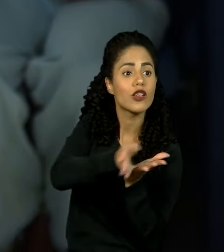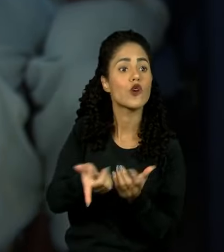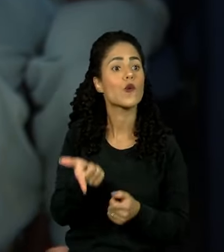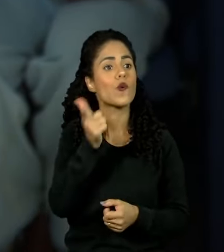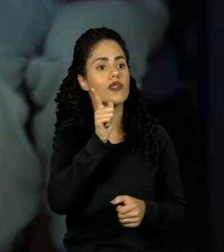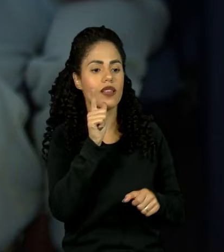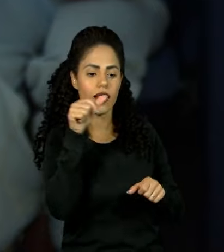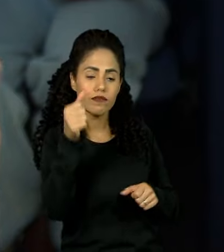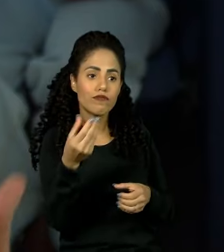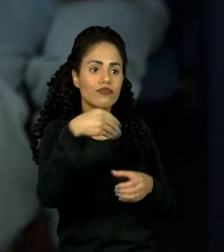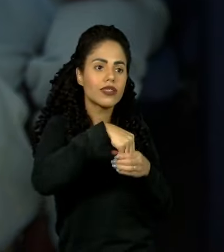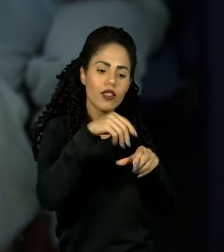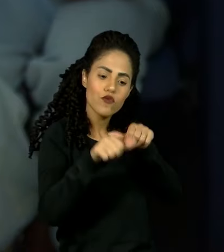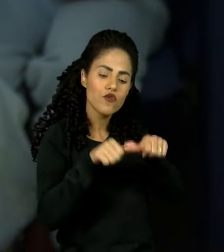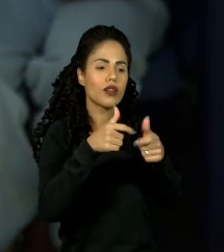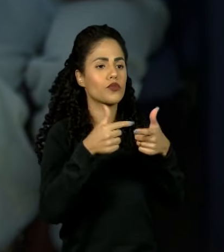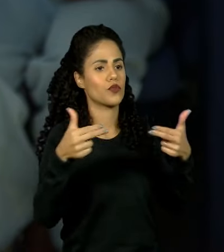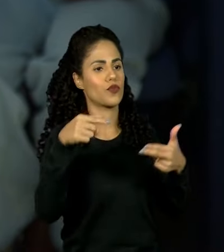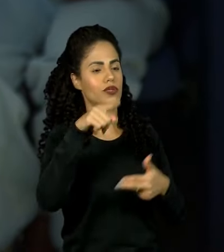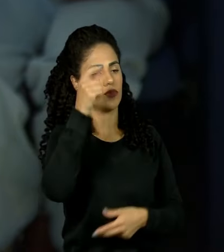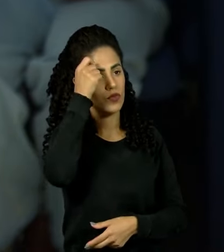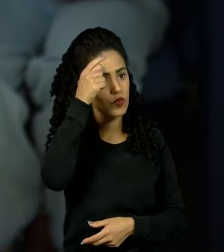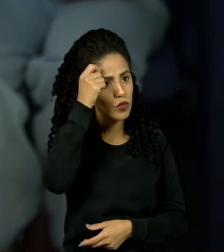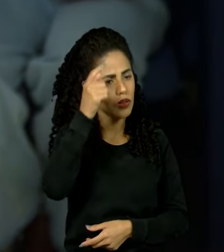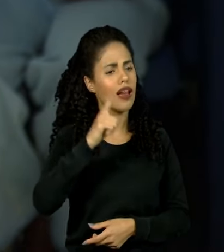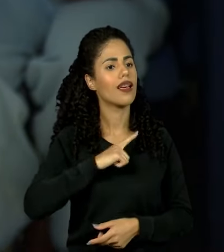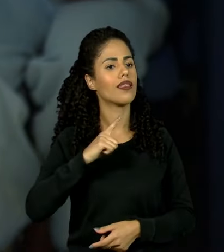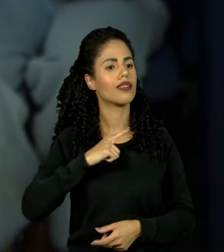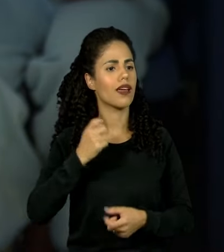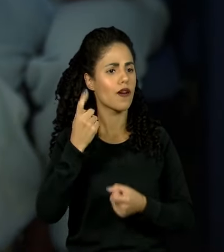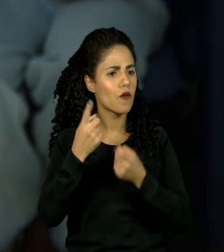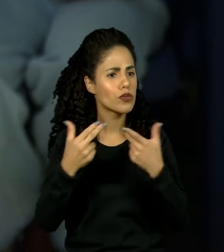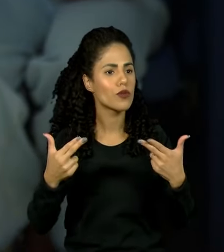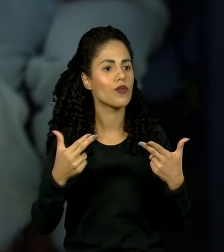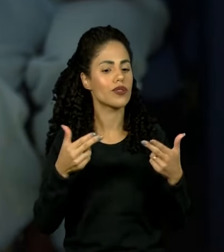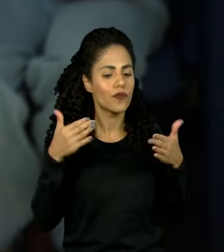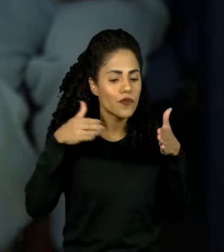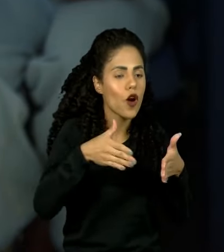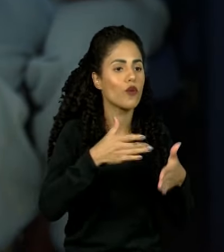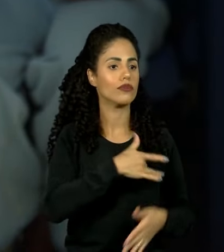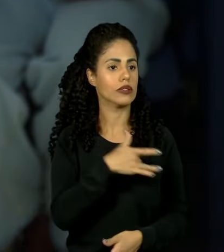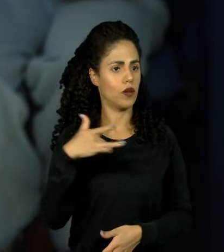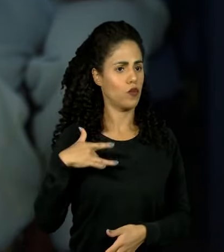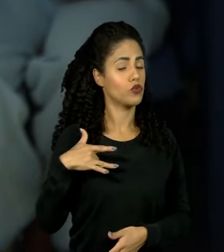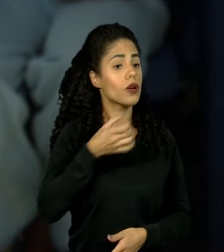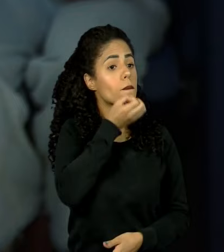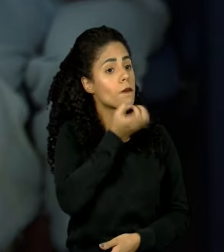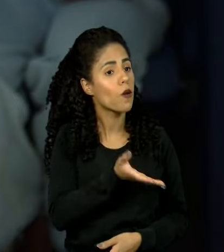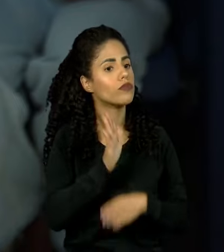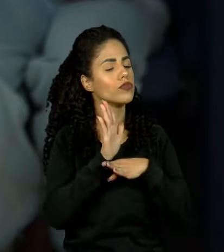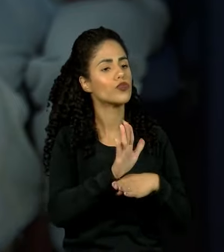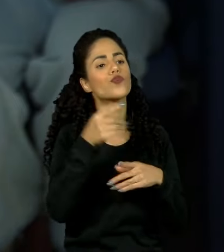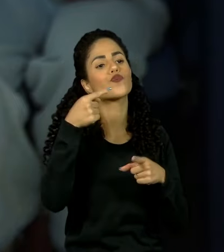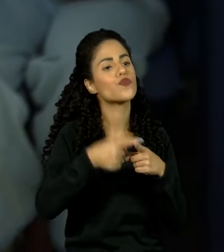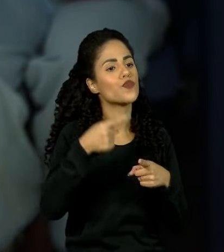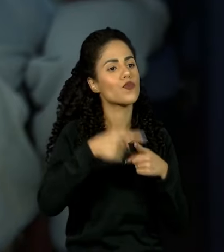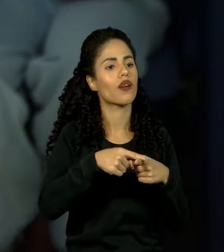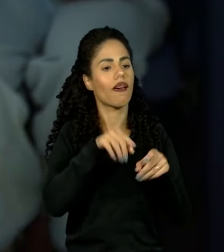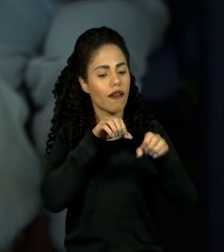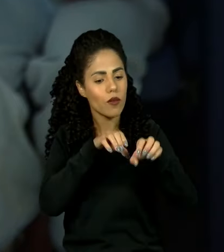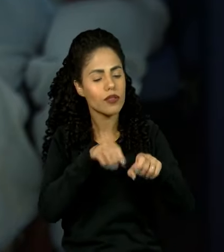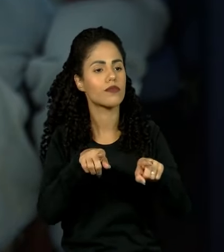SESC né esses oases e E tem alguns programas na área de saúde que eu acho que eles são muito significativos porque eles têm muito a ver com a